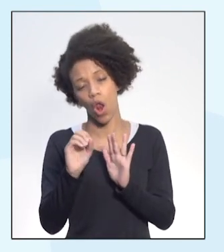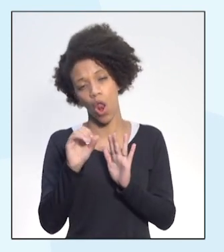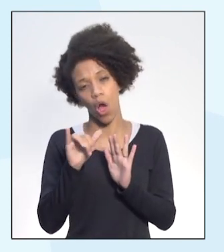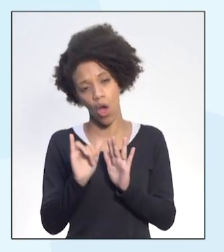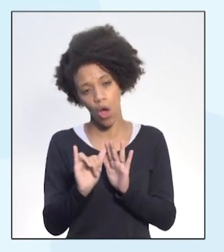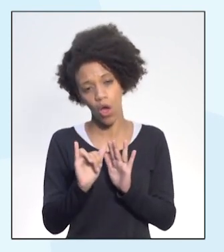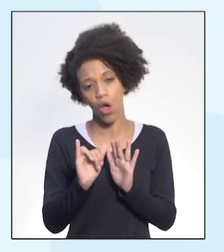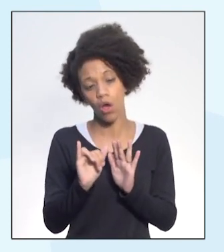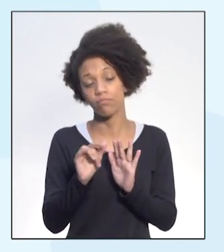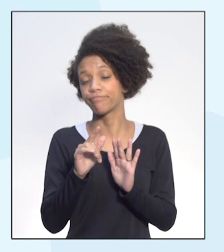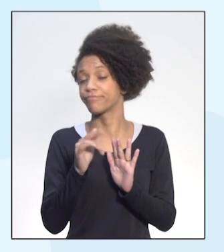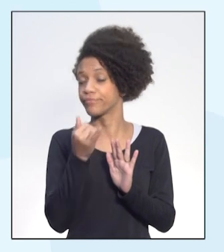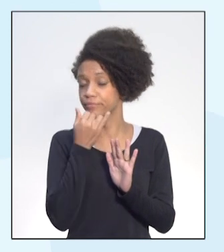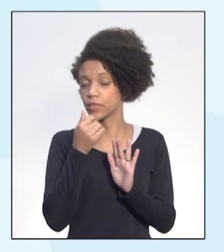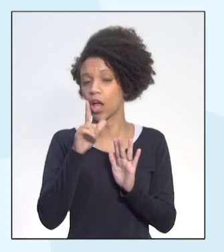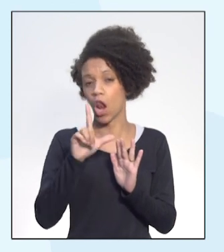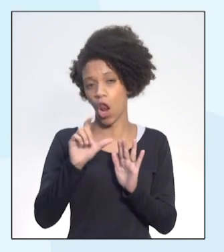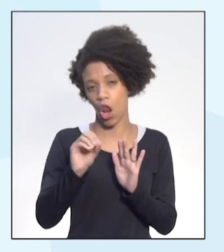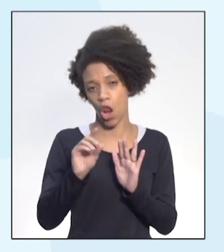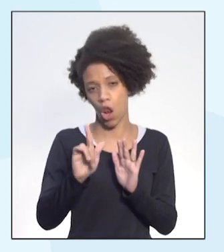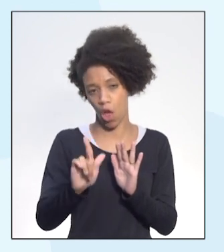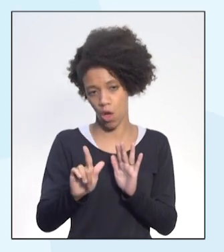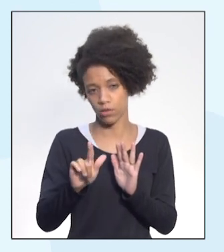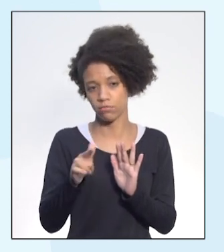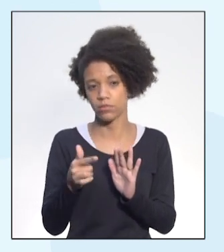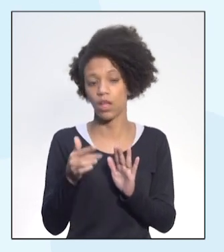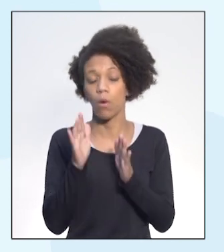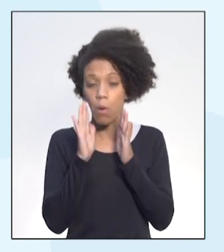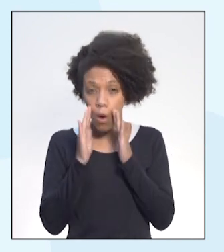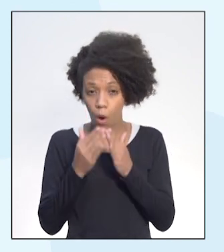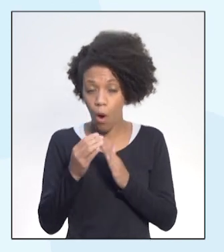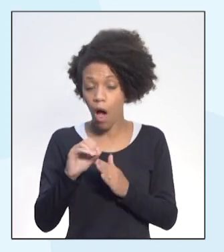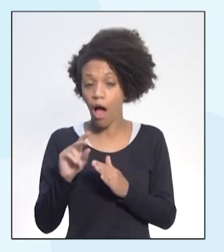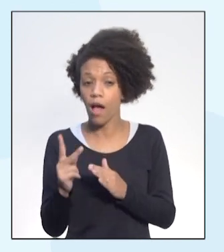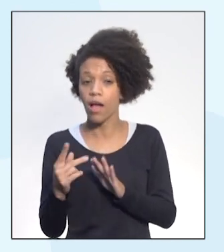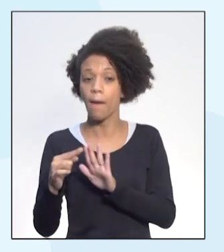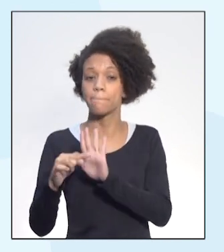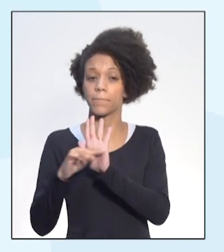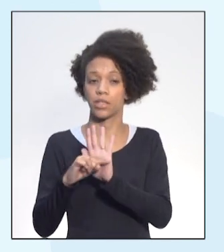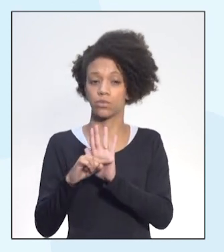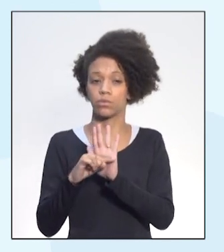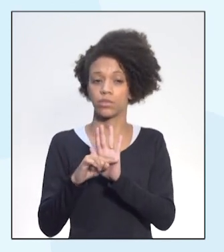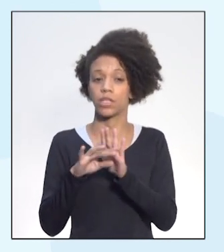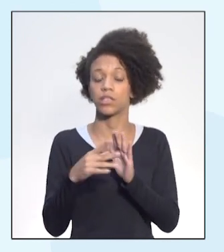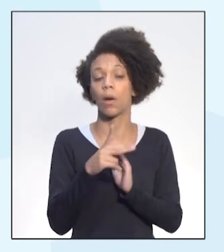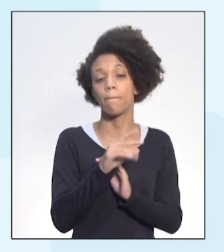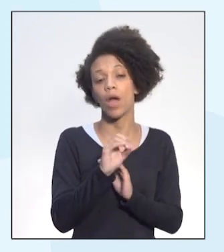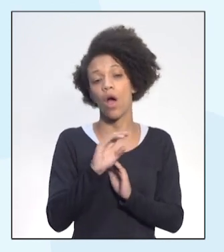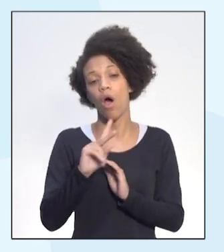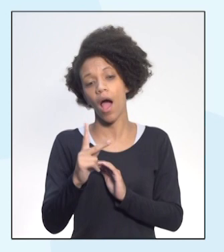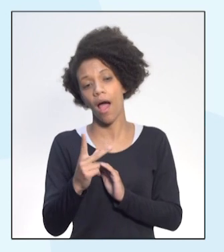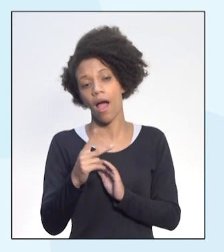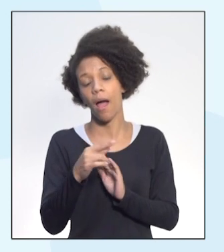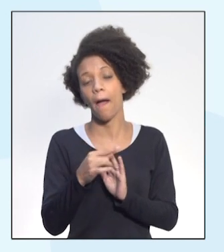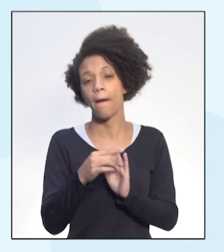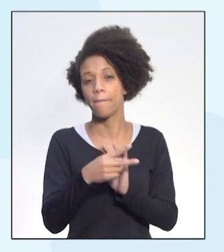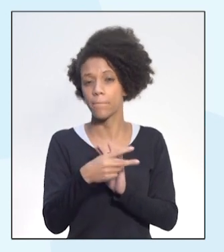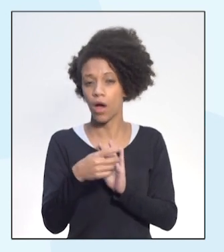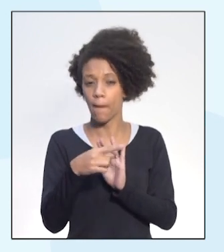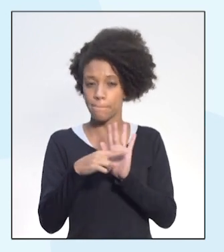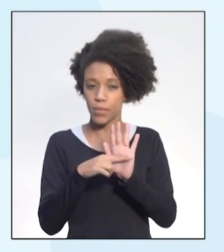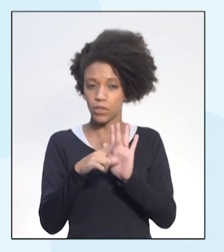de OH-. Então, se eu tenho uma concentração de OH-, 10 elevado a menos